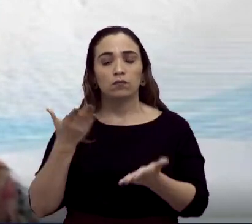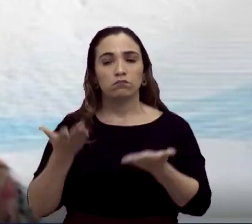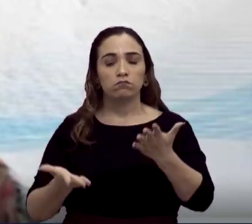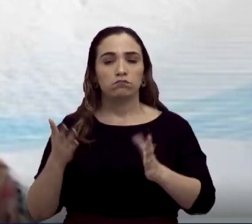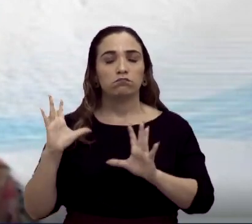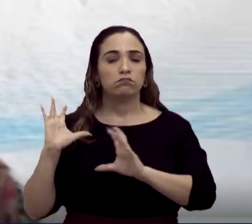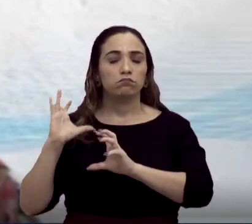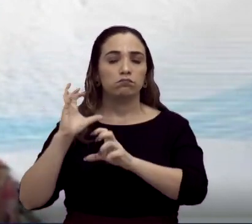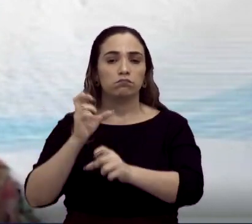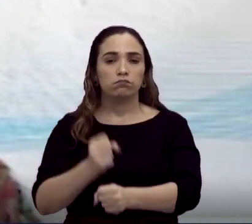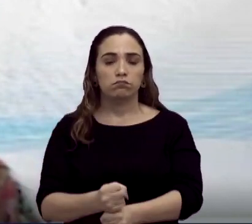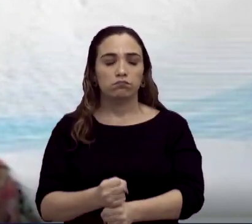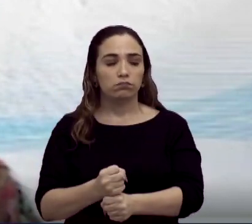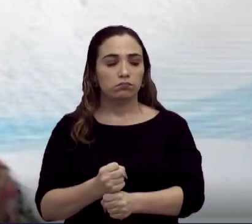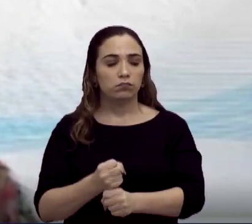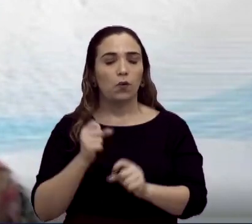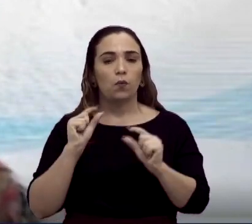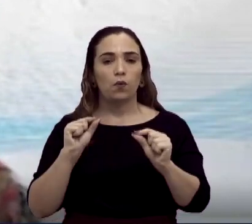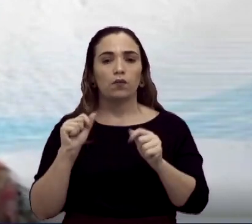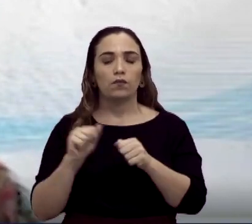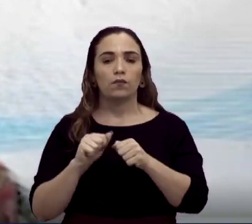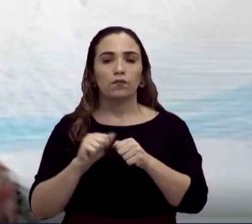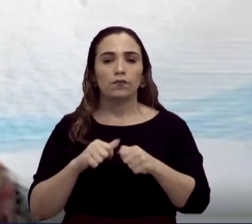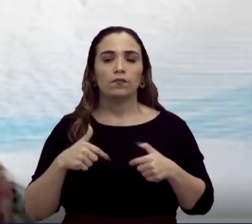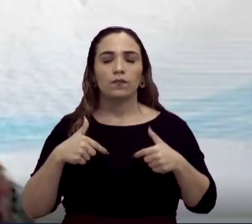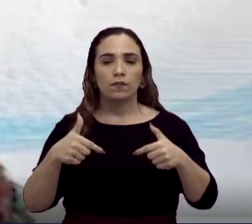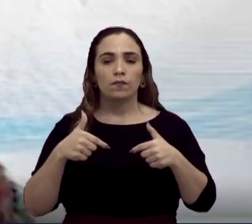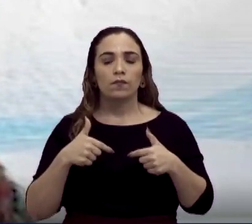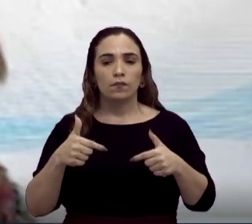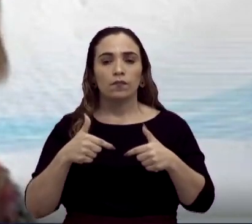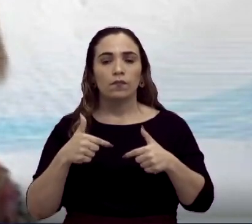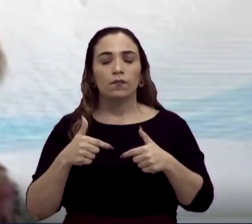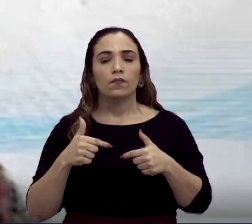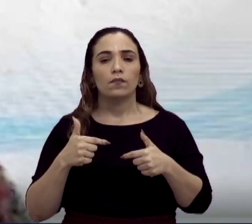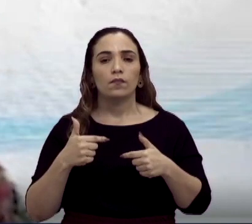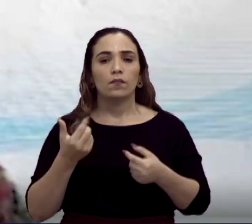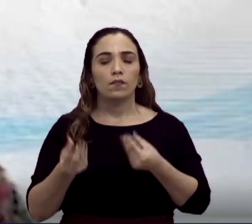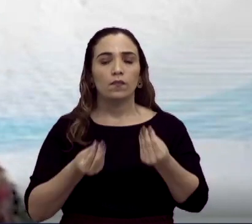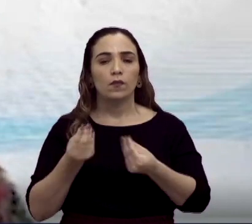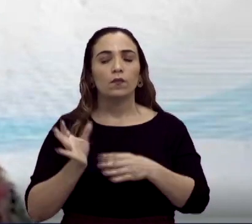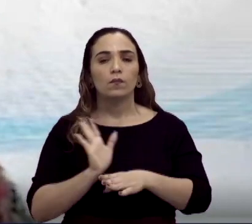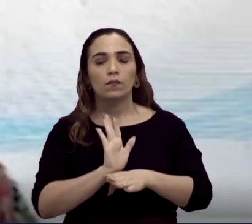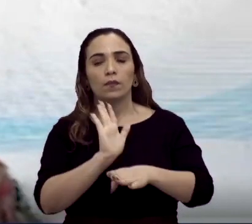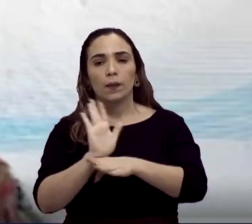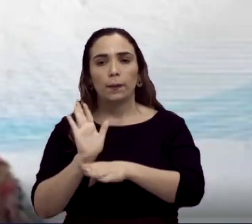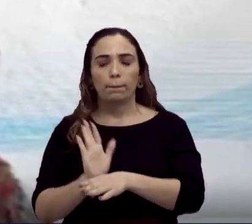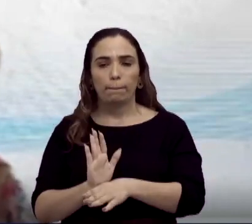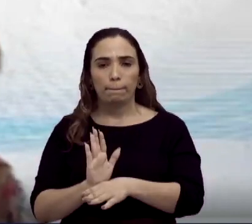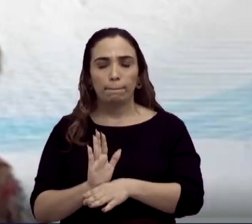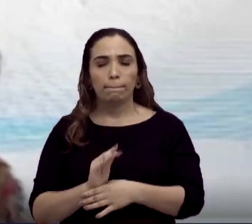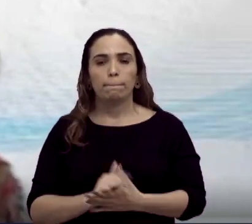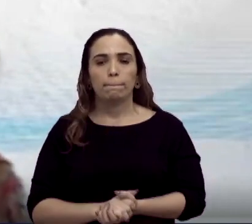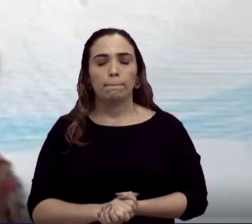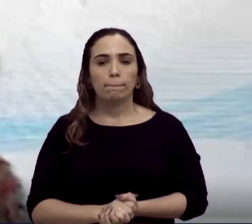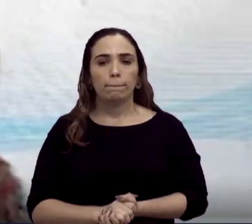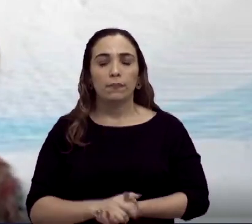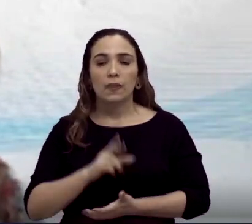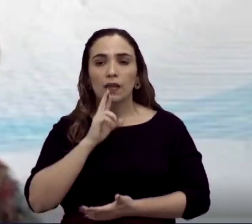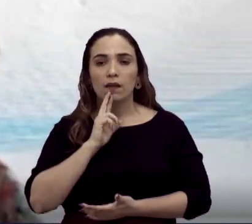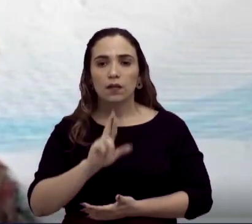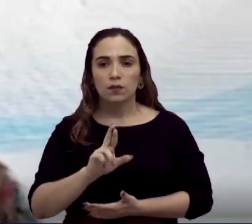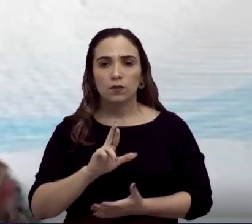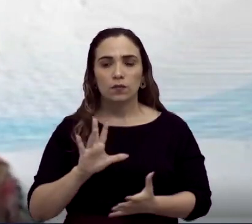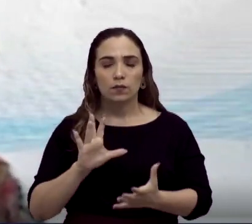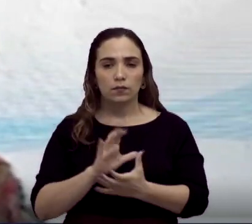vocês todas as ações e o impacto que elas tiveram, né? O resultado que